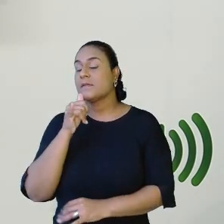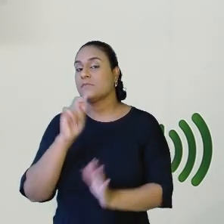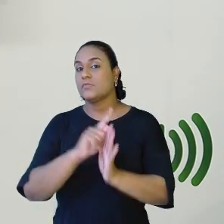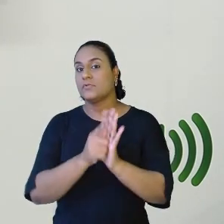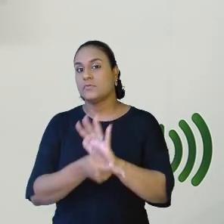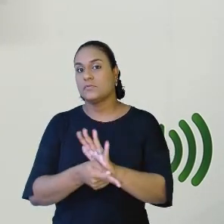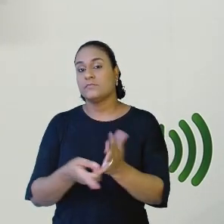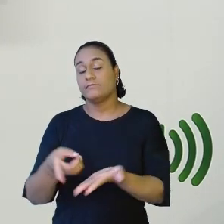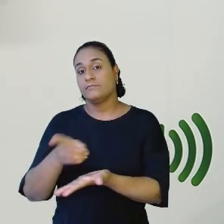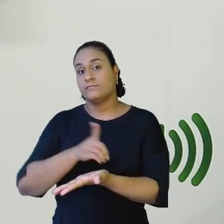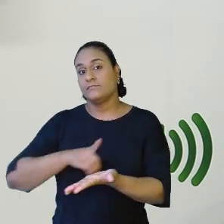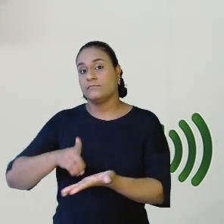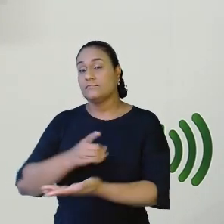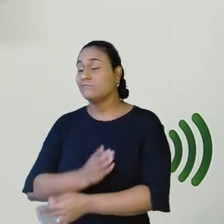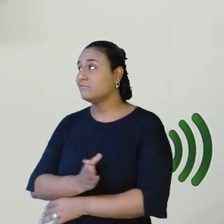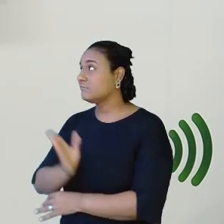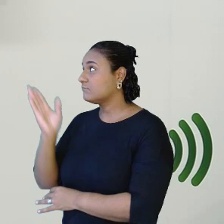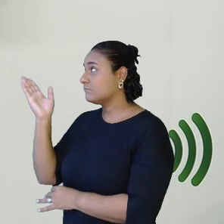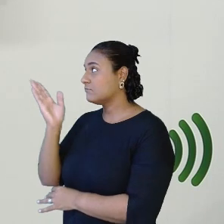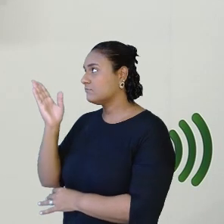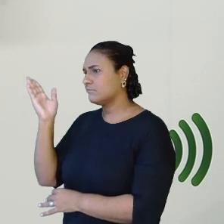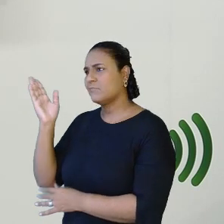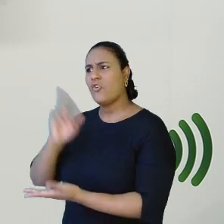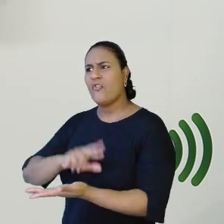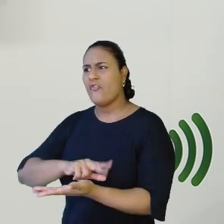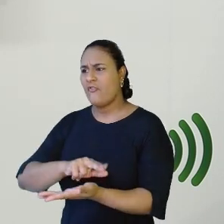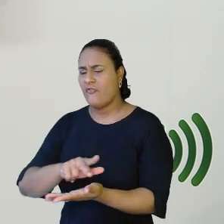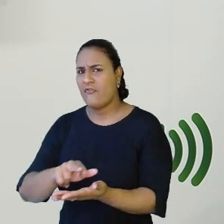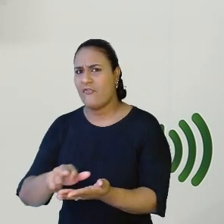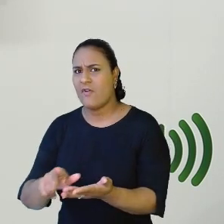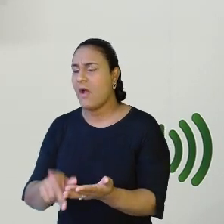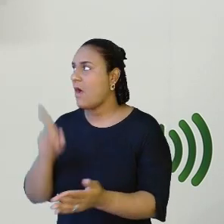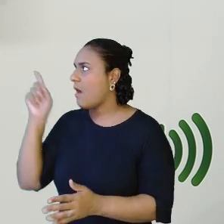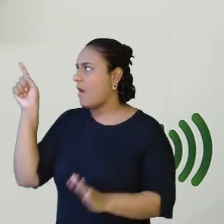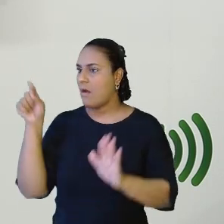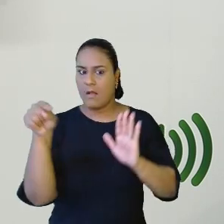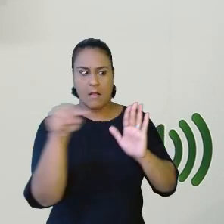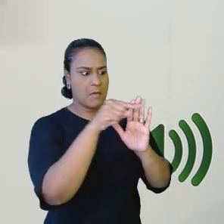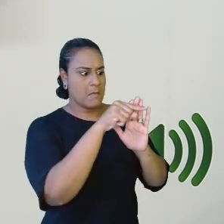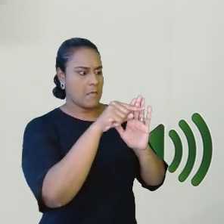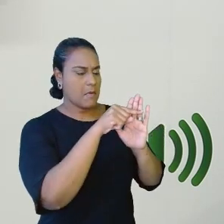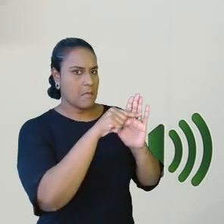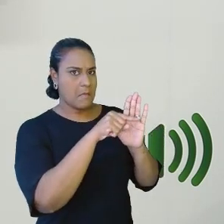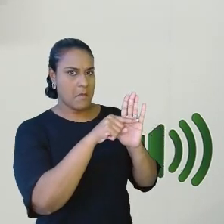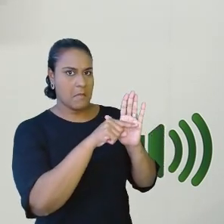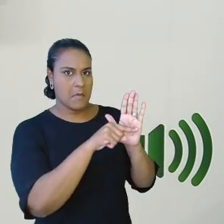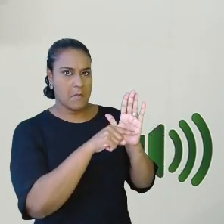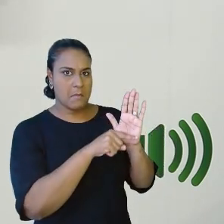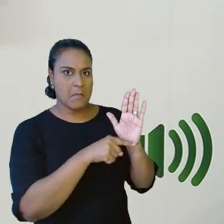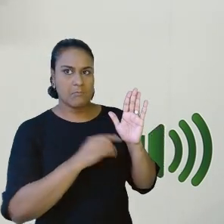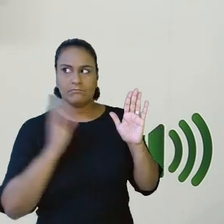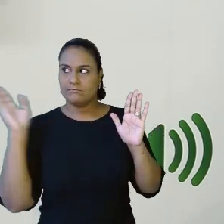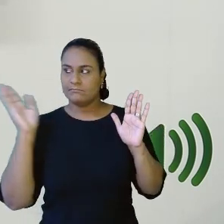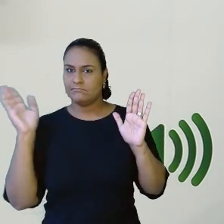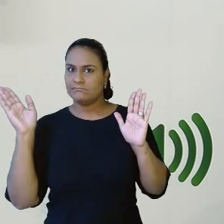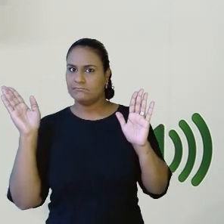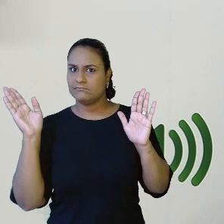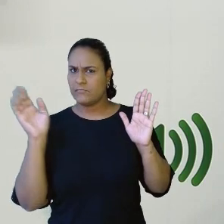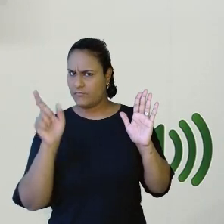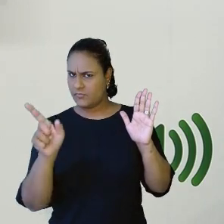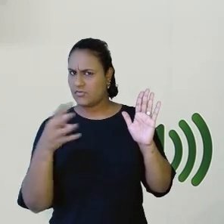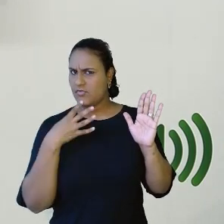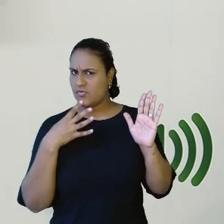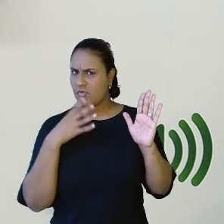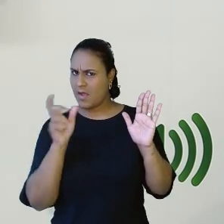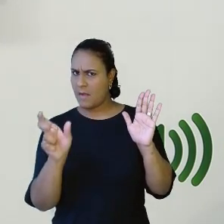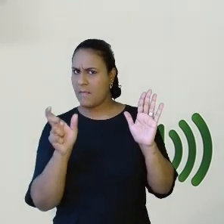o gameplay, a design, o trailer honesto, pastiche, cyberpoema e detonado. Essas palavras são familiares ou